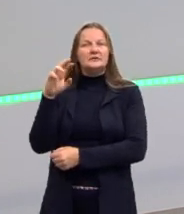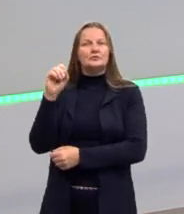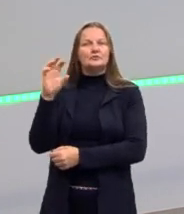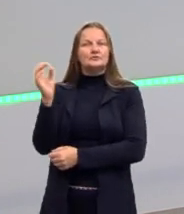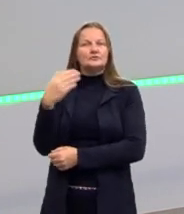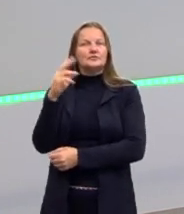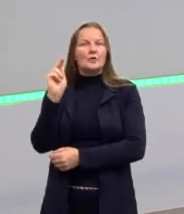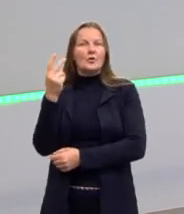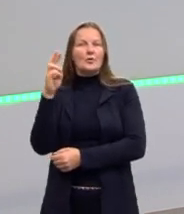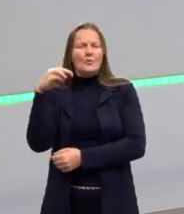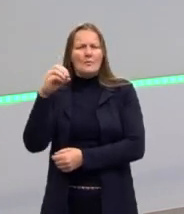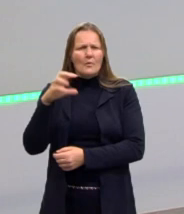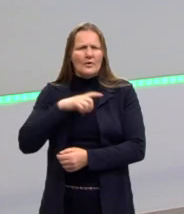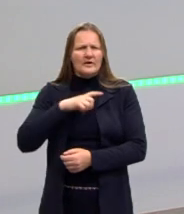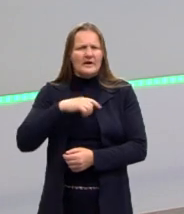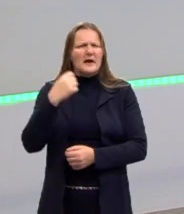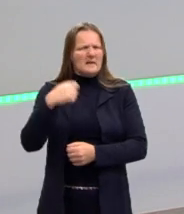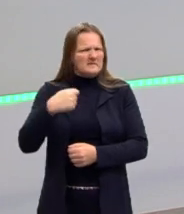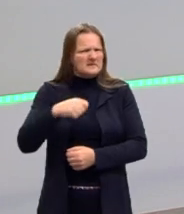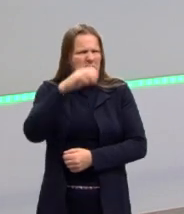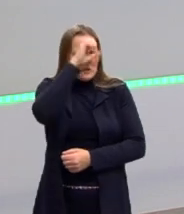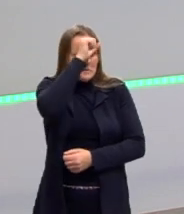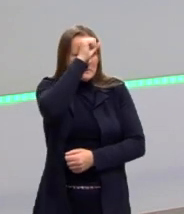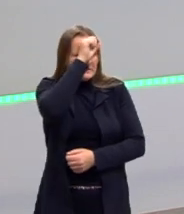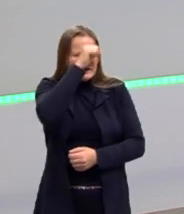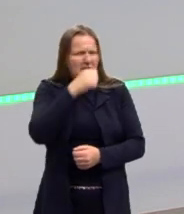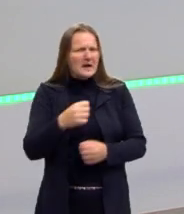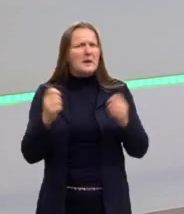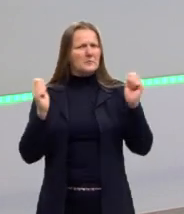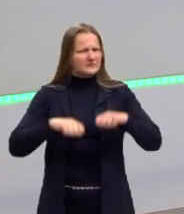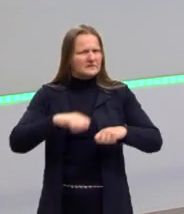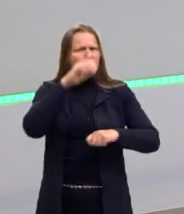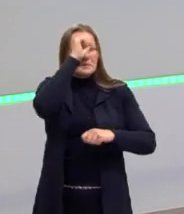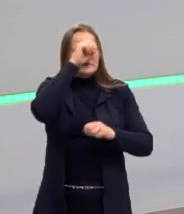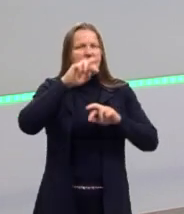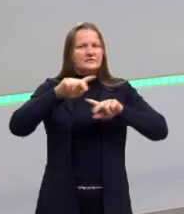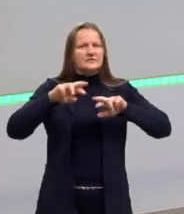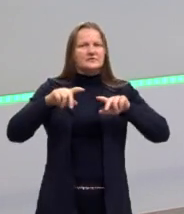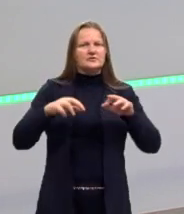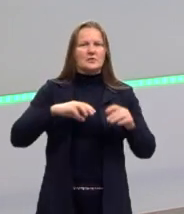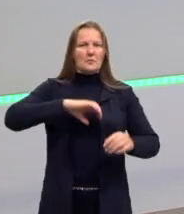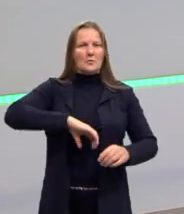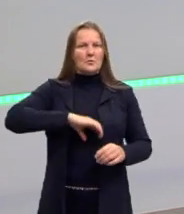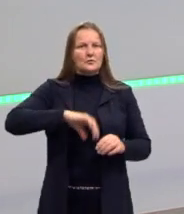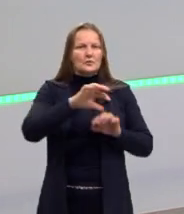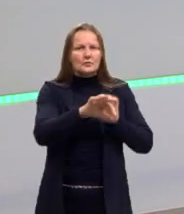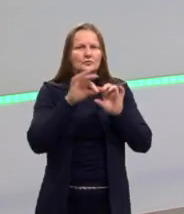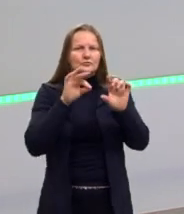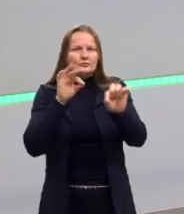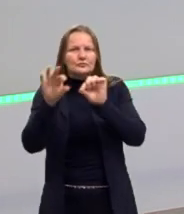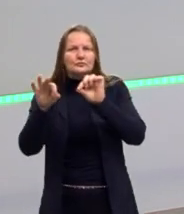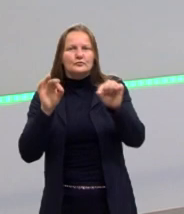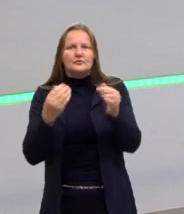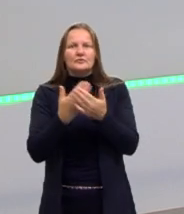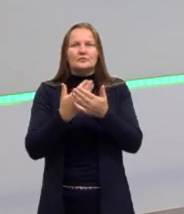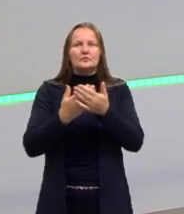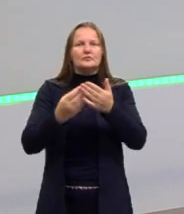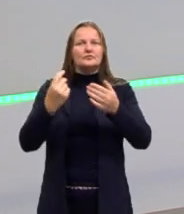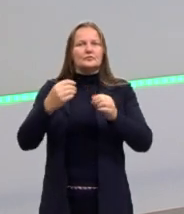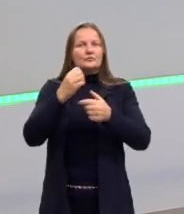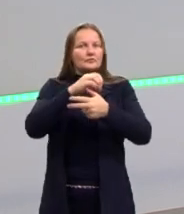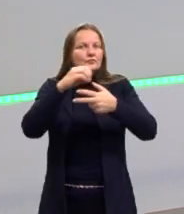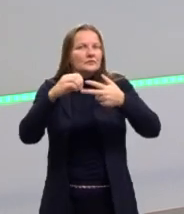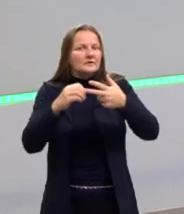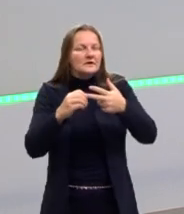diversão ou a gente consegue puxar alguma coisa aí da nossa aula de língua portuguesa alguma coisa dos nossos estudos para